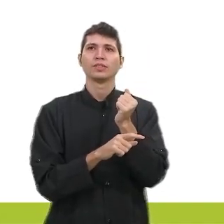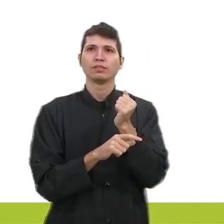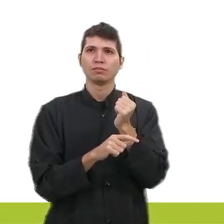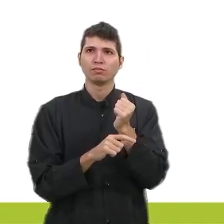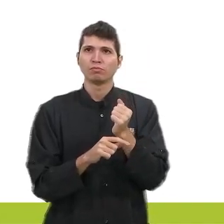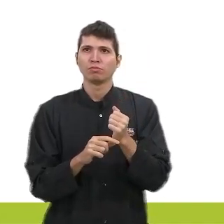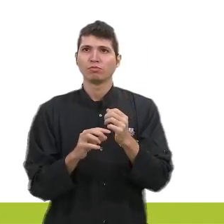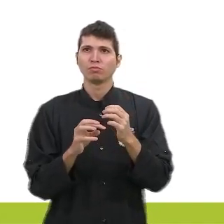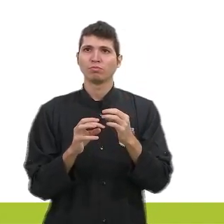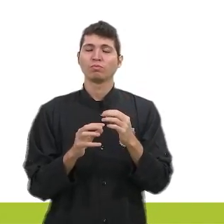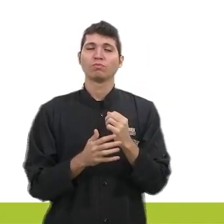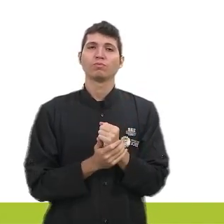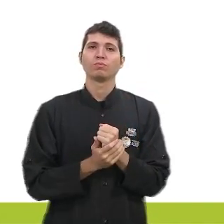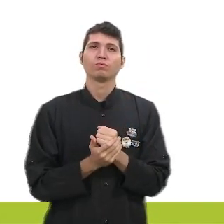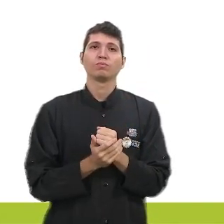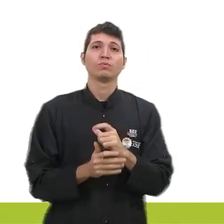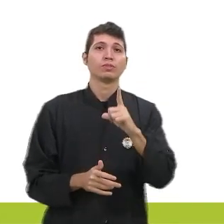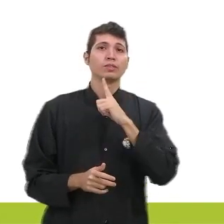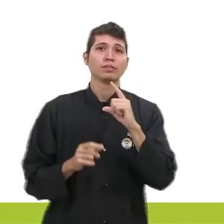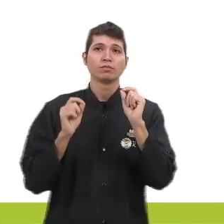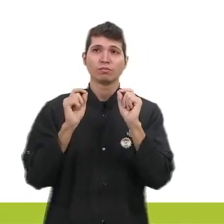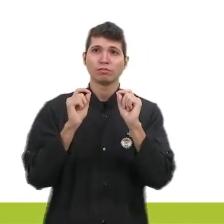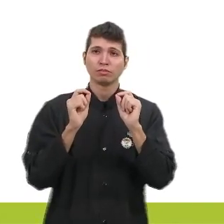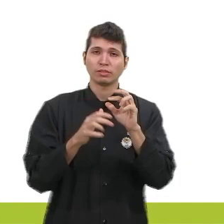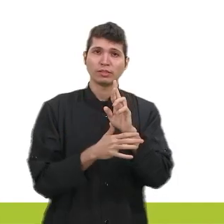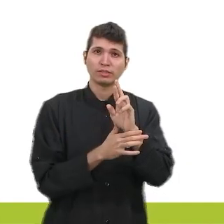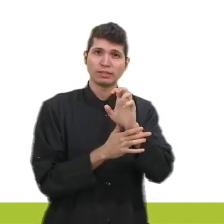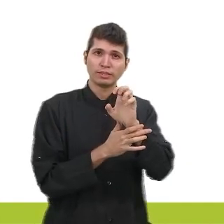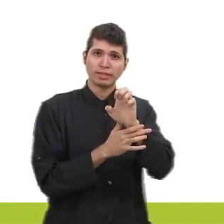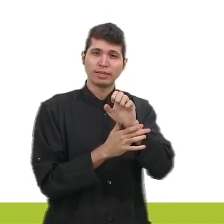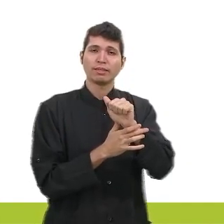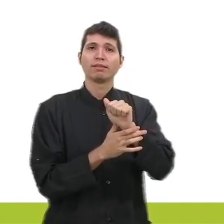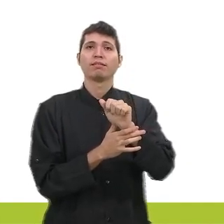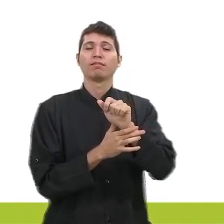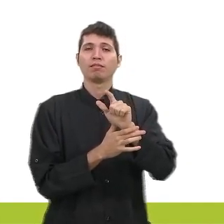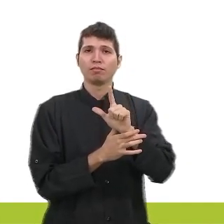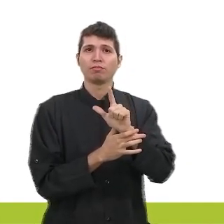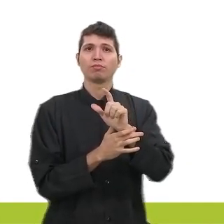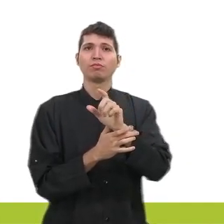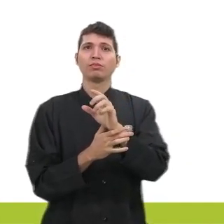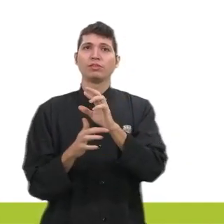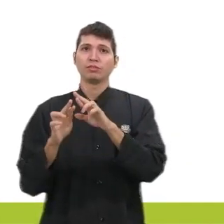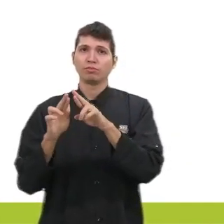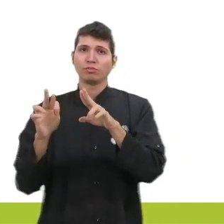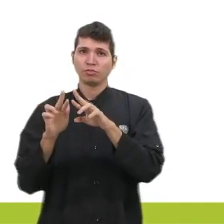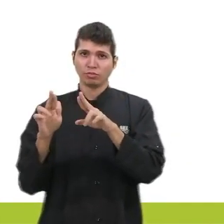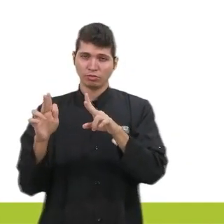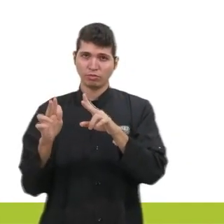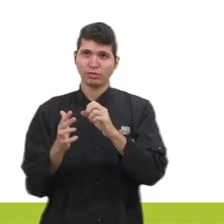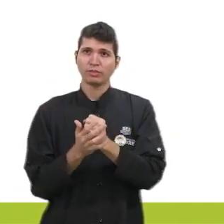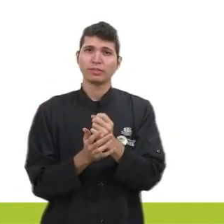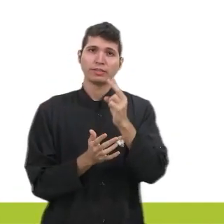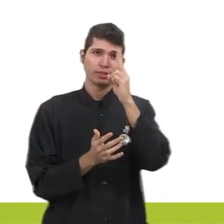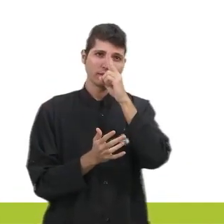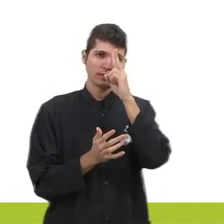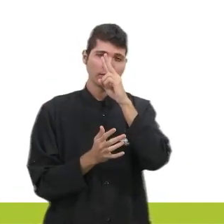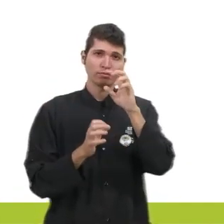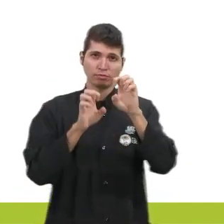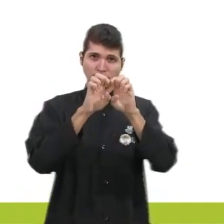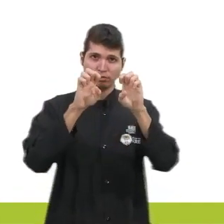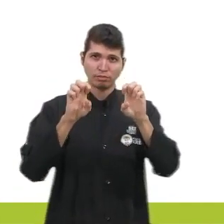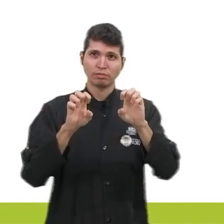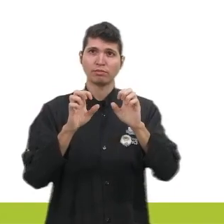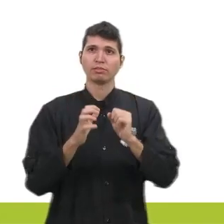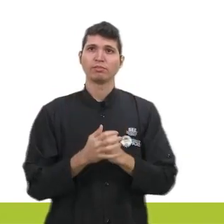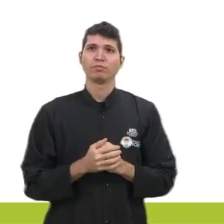tá? Reais e distintas, tá bom? Aplicando na fórmula, pessoal, lembra da fórmula? Lá atrás, a gente acabou de ver, tá?